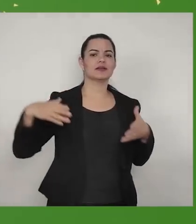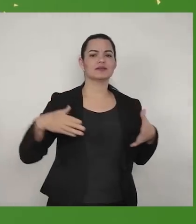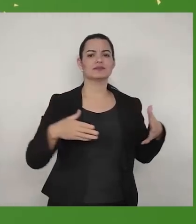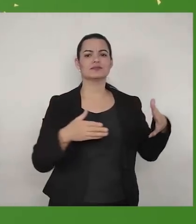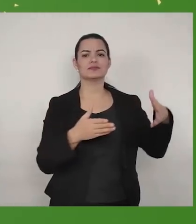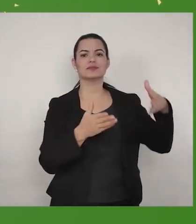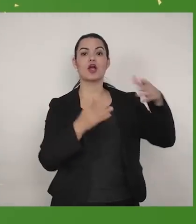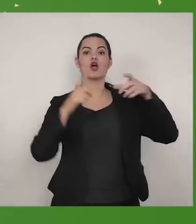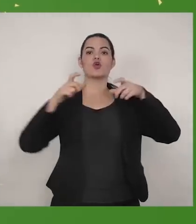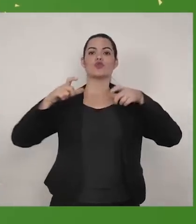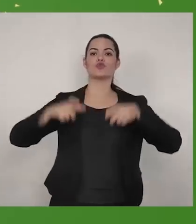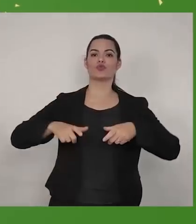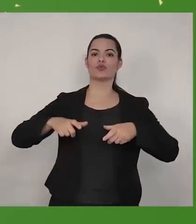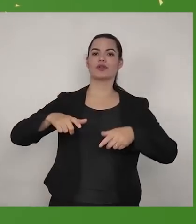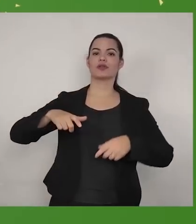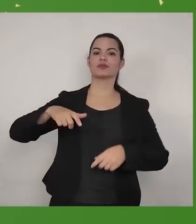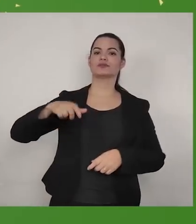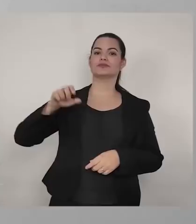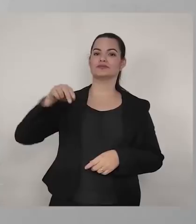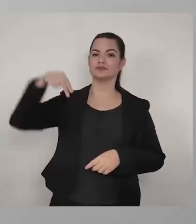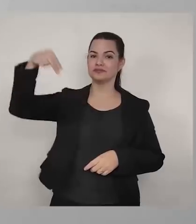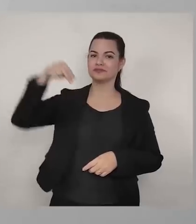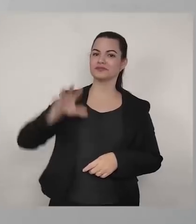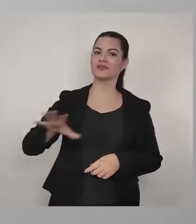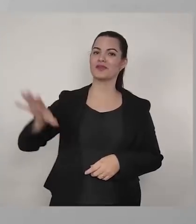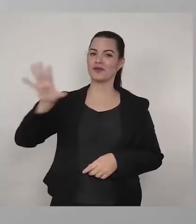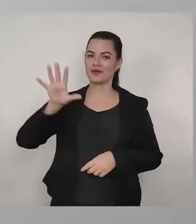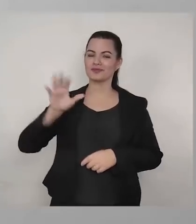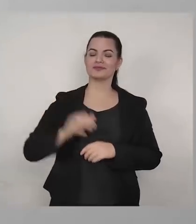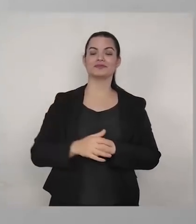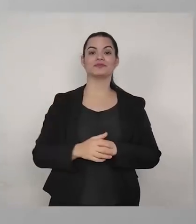Nordeste. A Pro está pedindo 3 pontos de